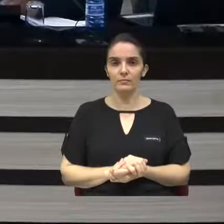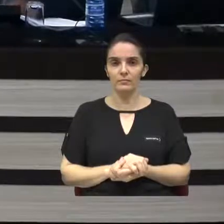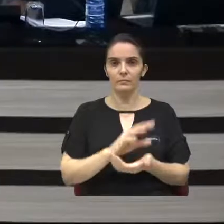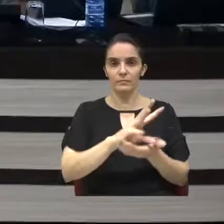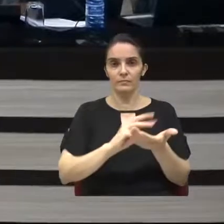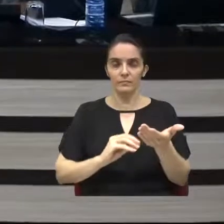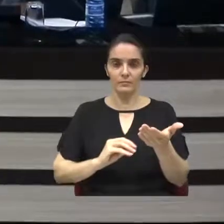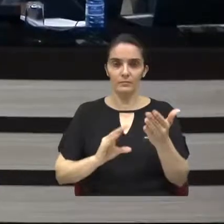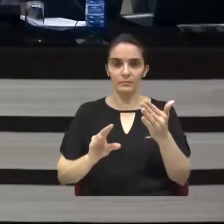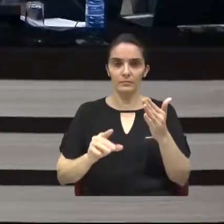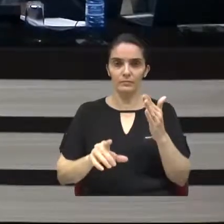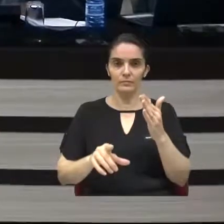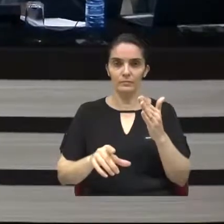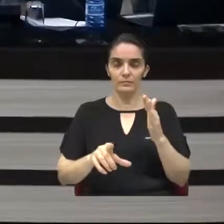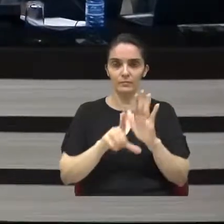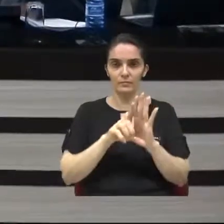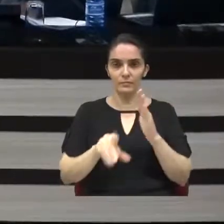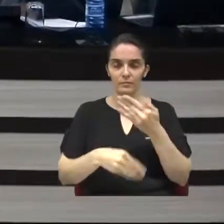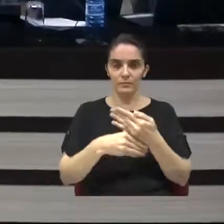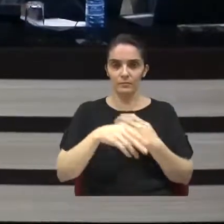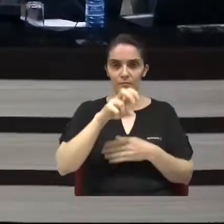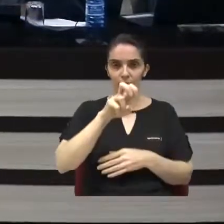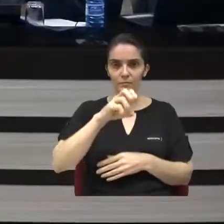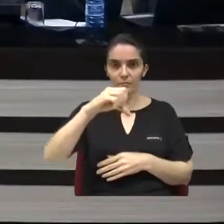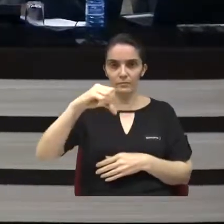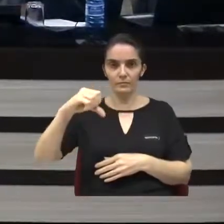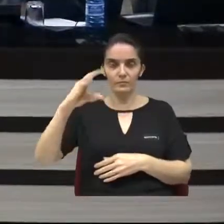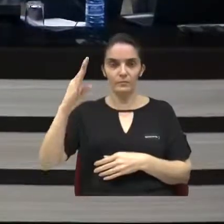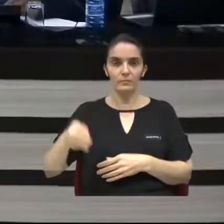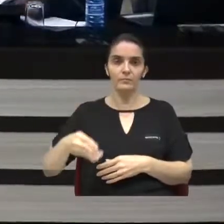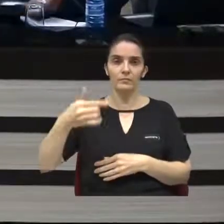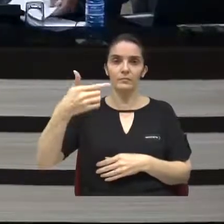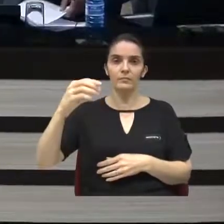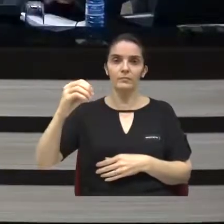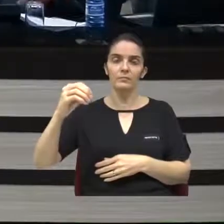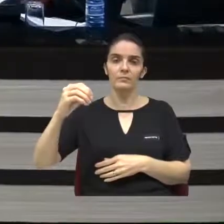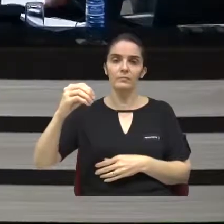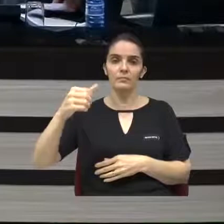Cópia da Lei Complementar 599 de 2011.